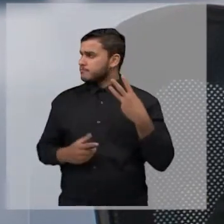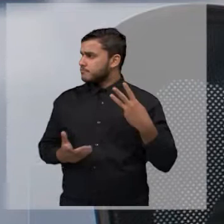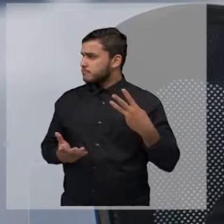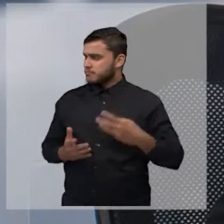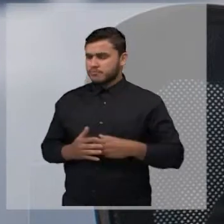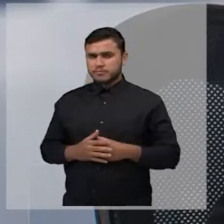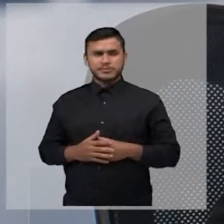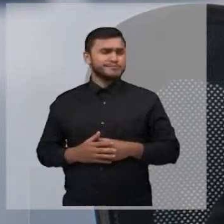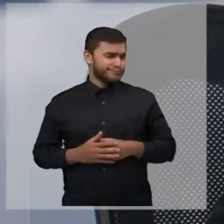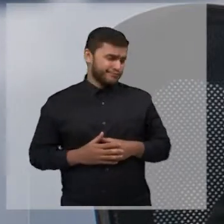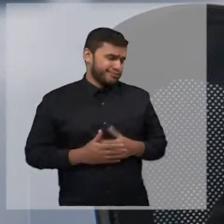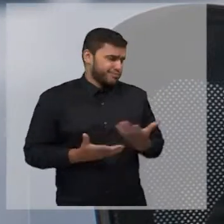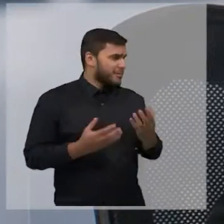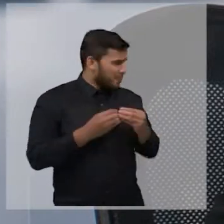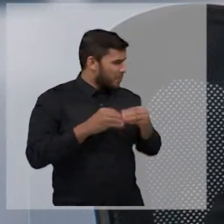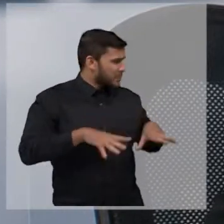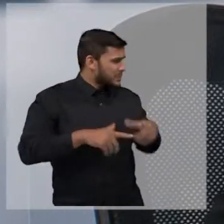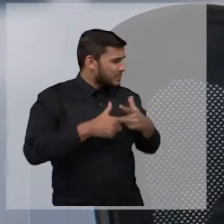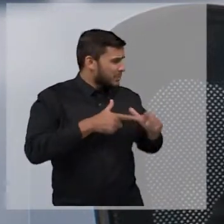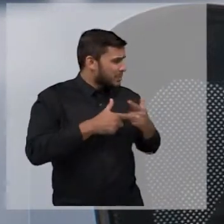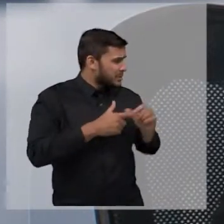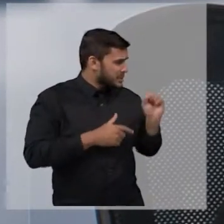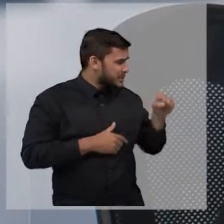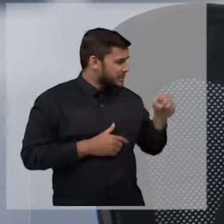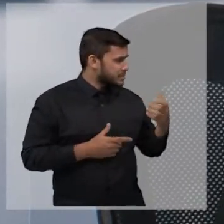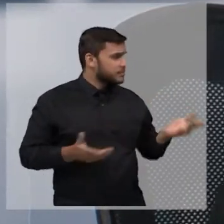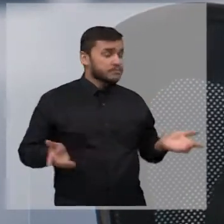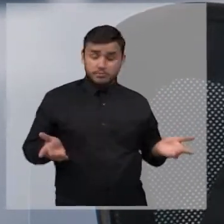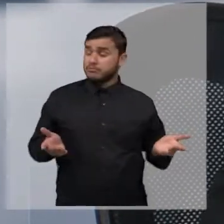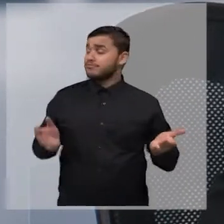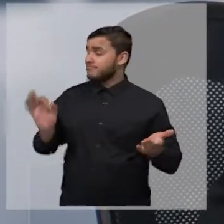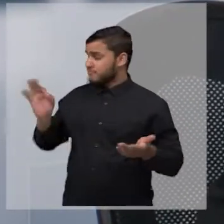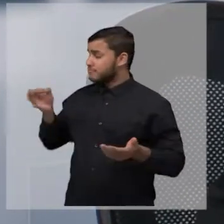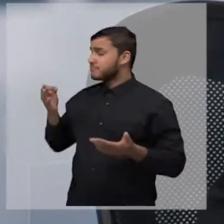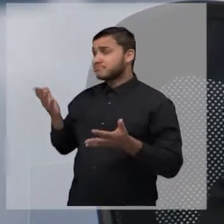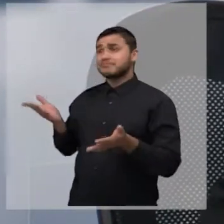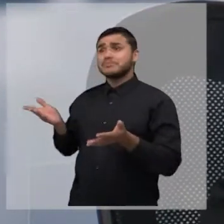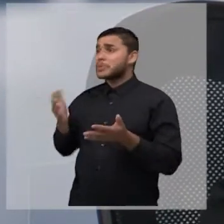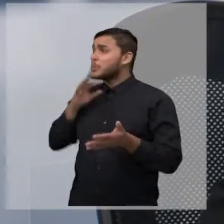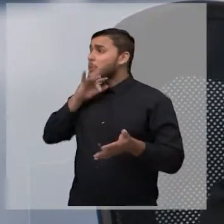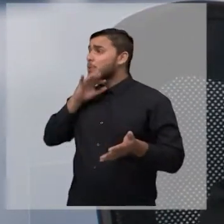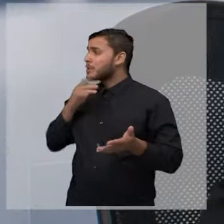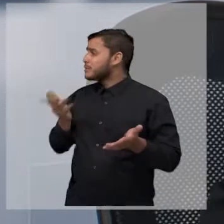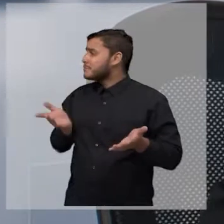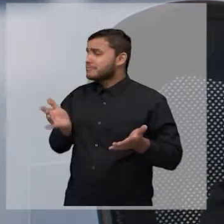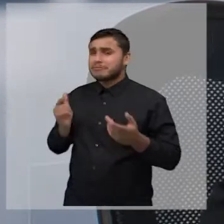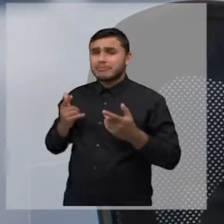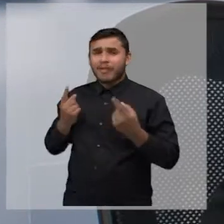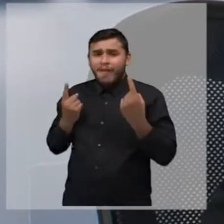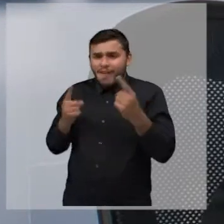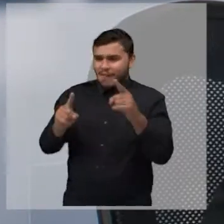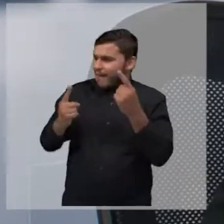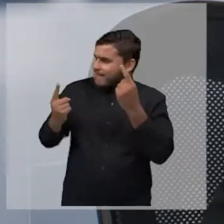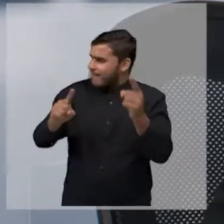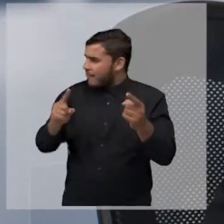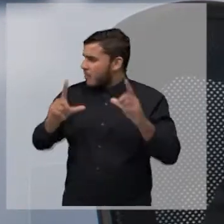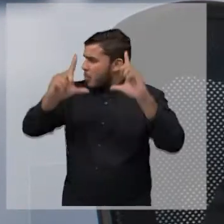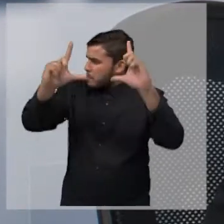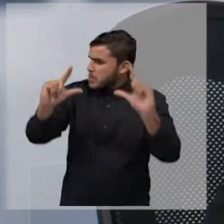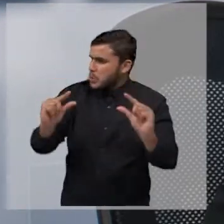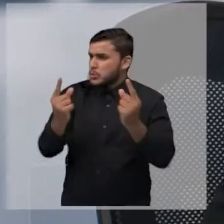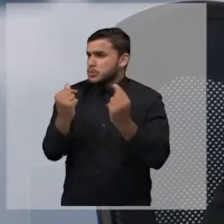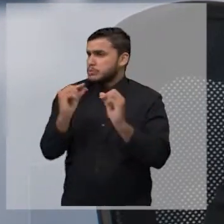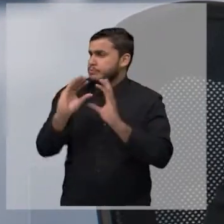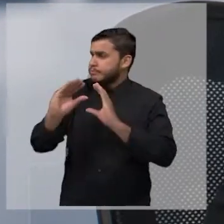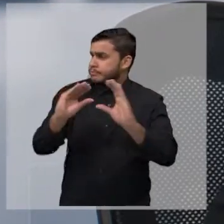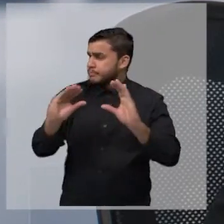é prejudicial, Agora, por outro lado, a gente também tem que fazer uma avaliação, pé no chão, e dizer o